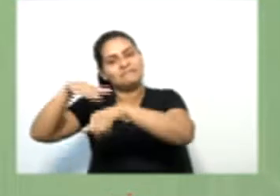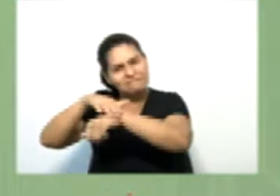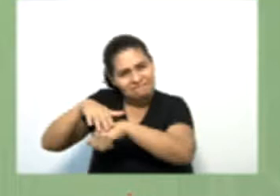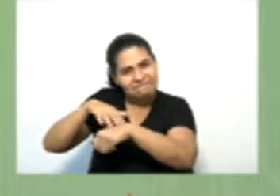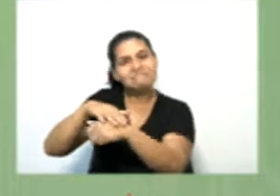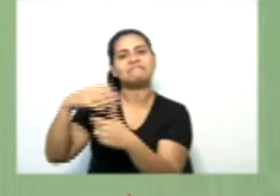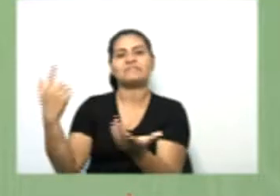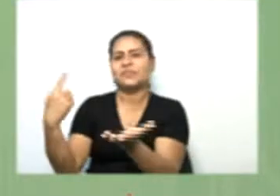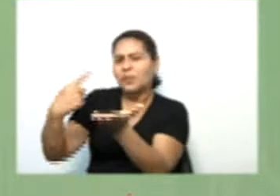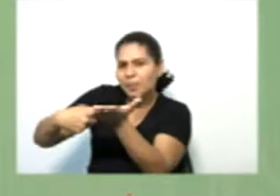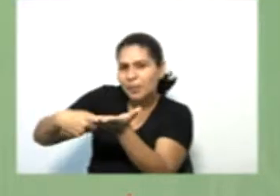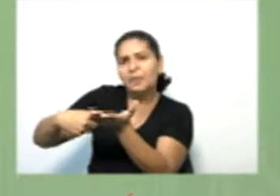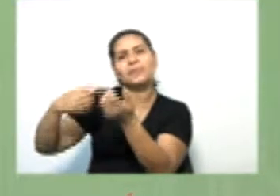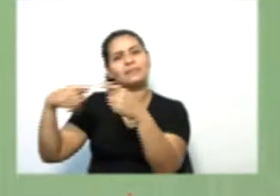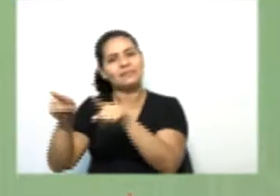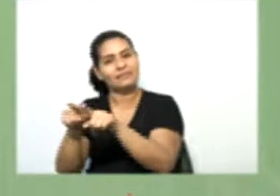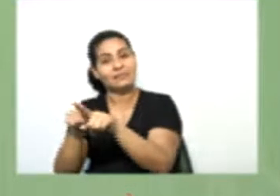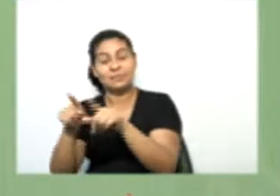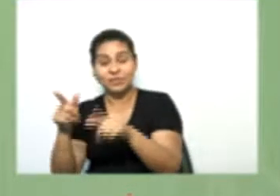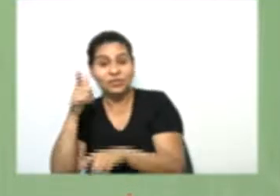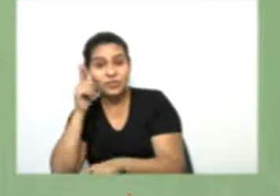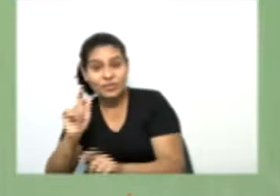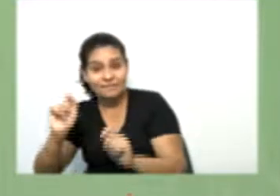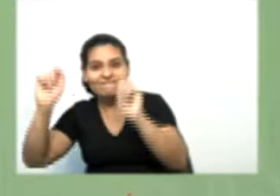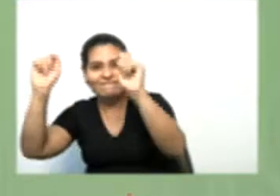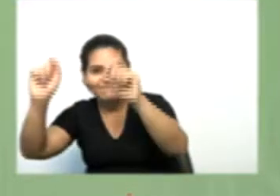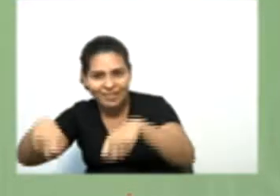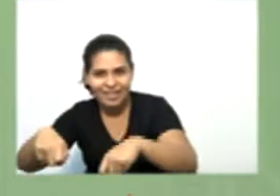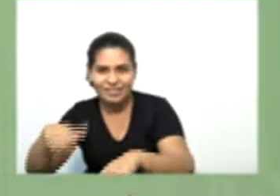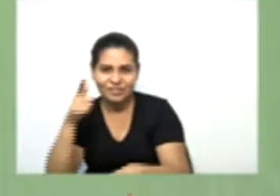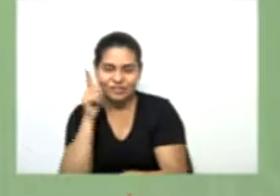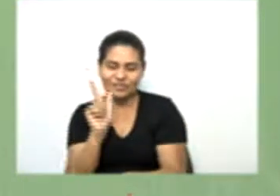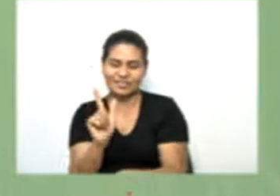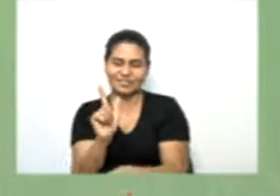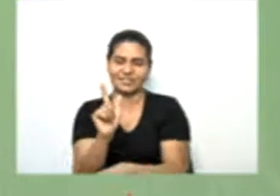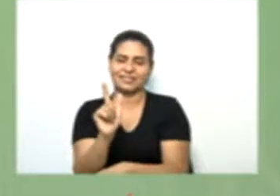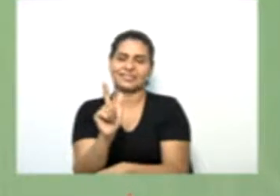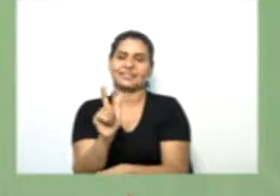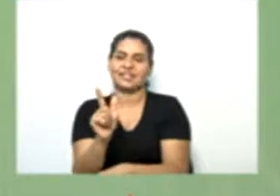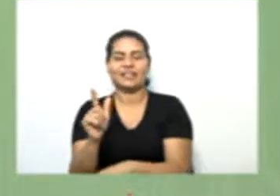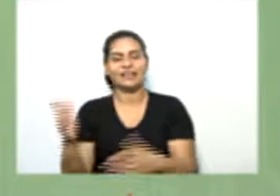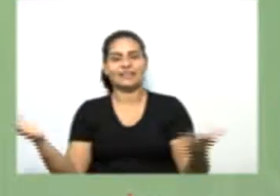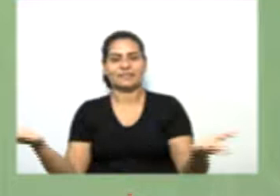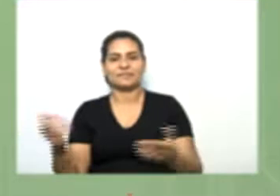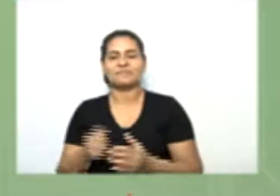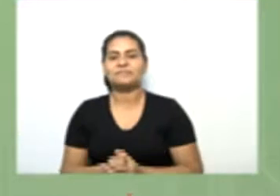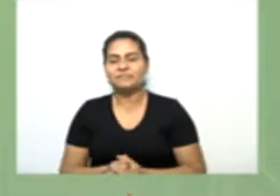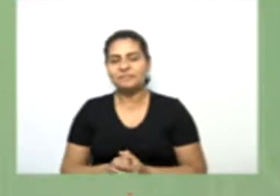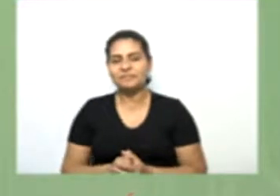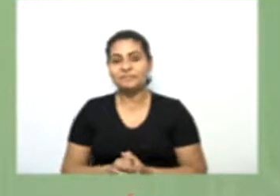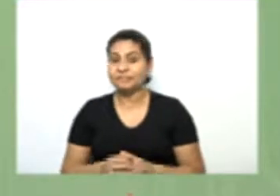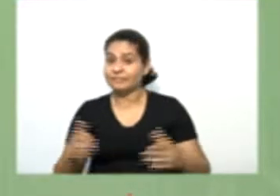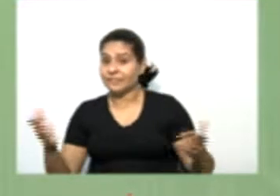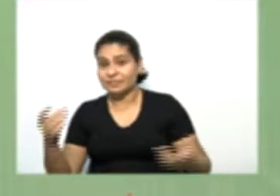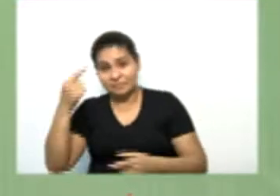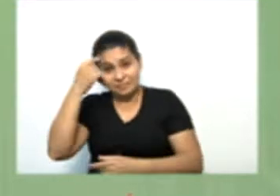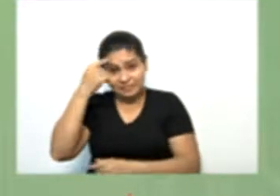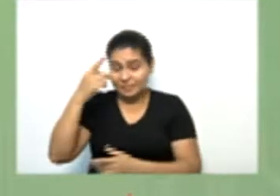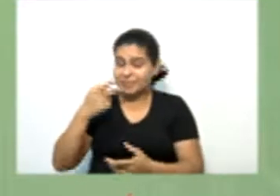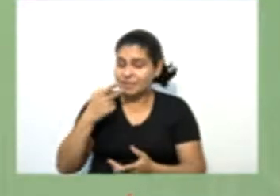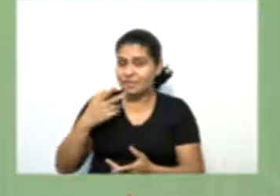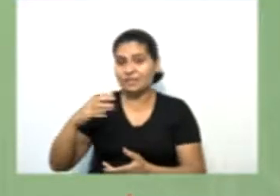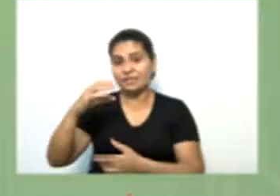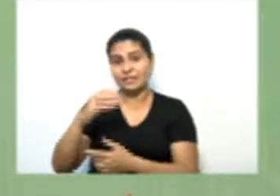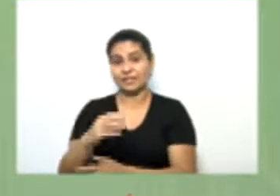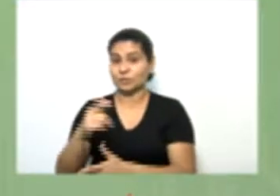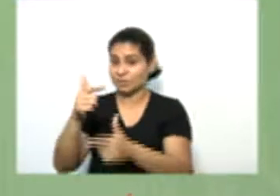discutidas e mais possibilidades de acordos podem ocorrer. Sendo assim, pode-se dizer que o